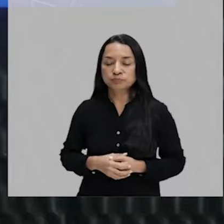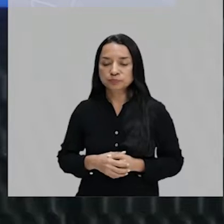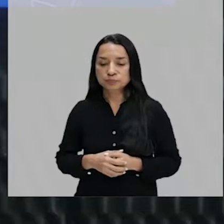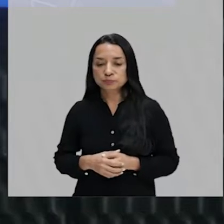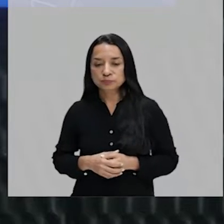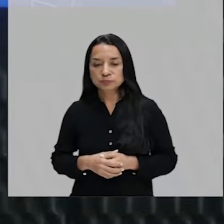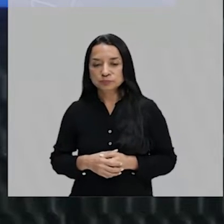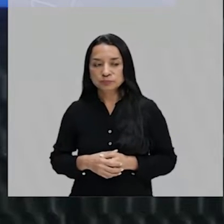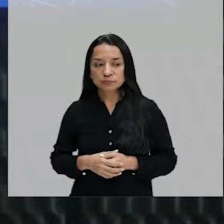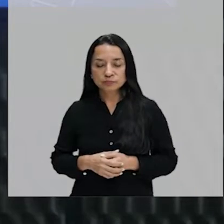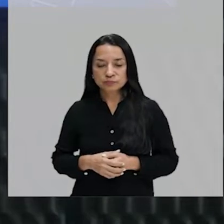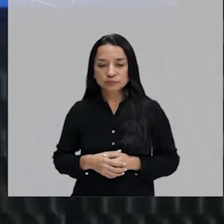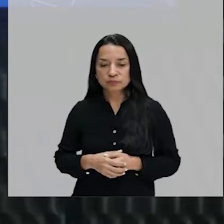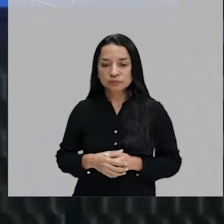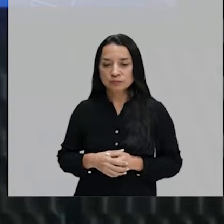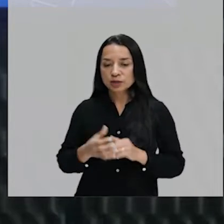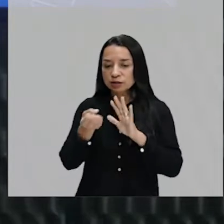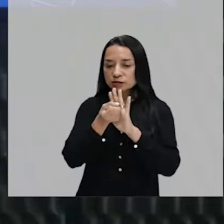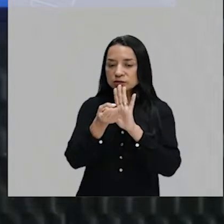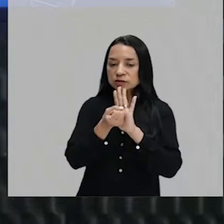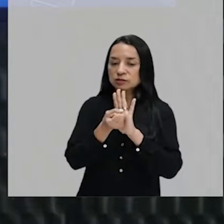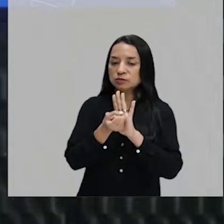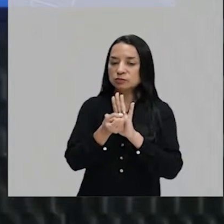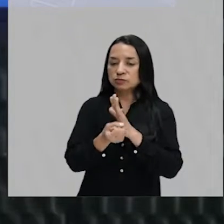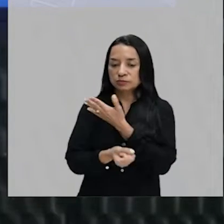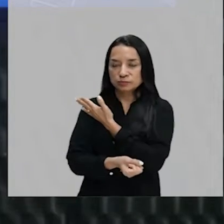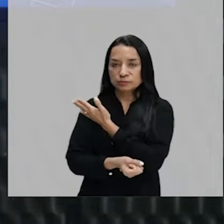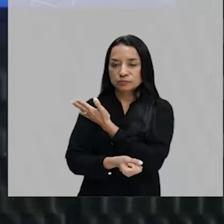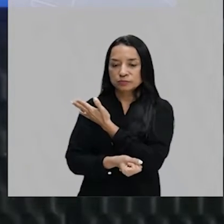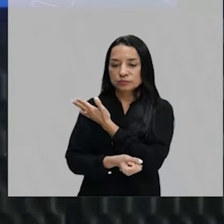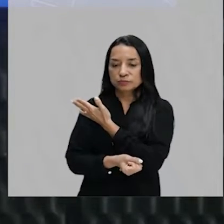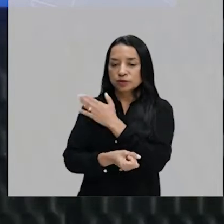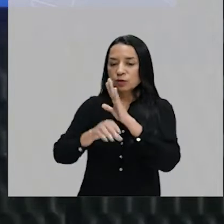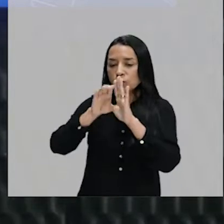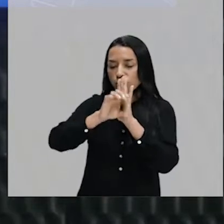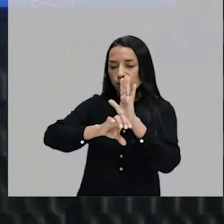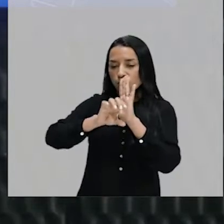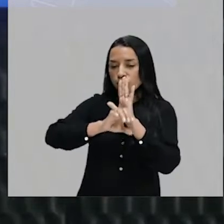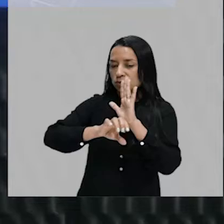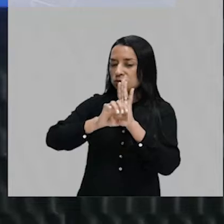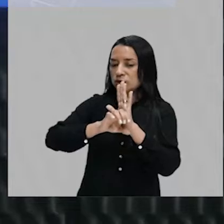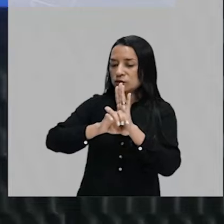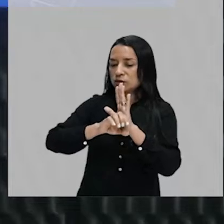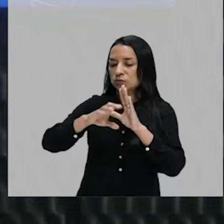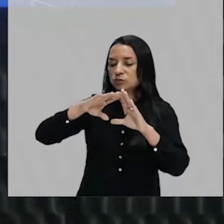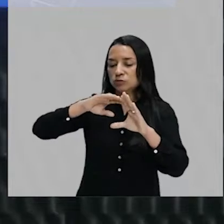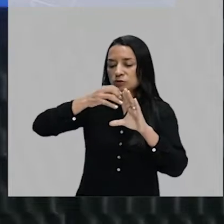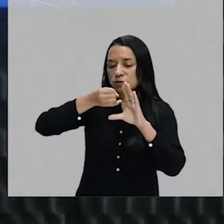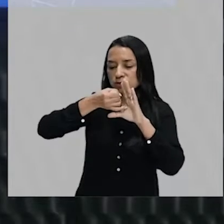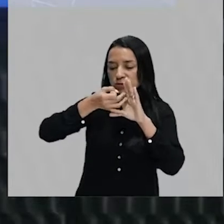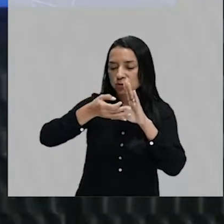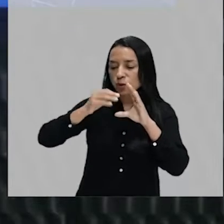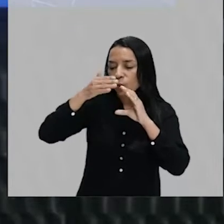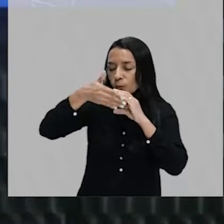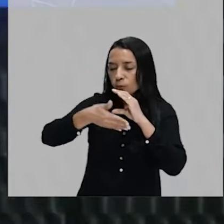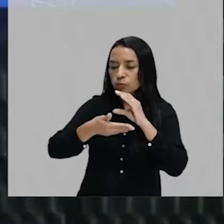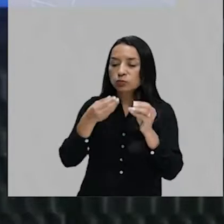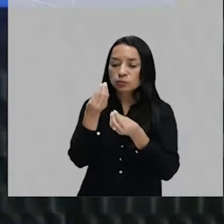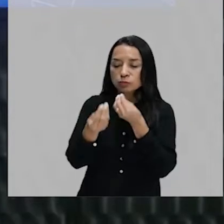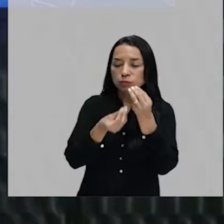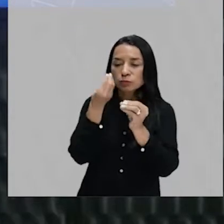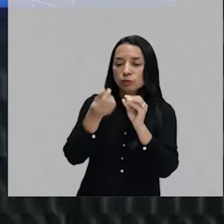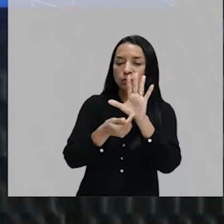tá então em símbolos essa definição diz sobre conjunto como é que eu apresento ela E